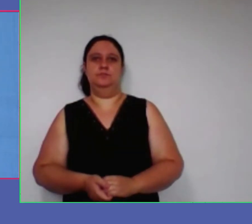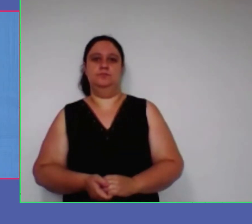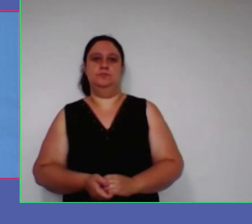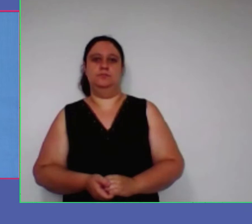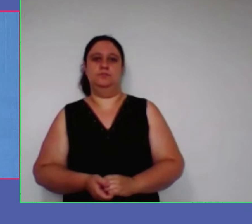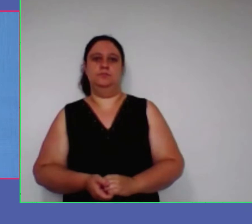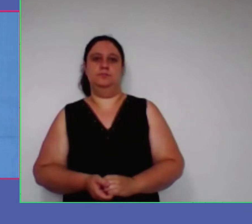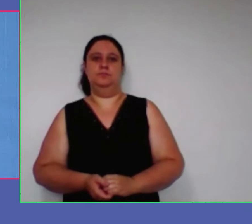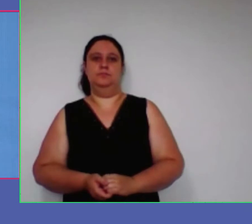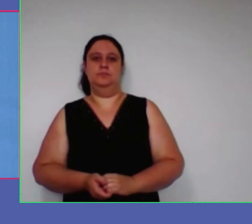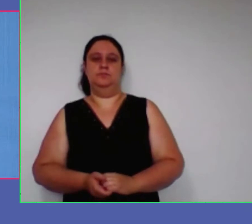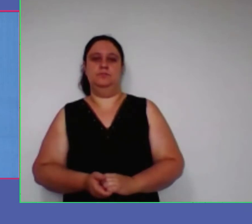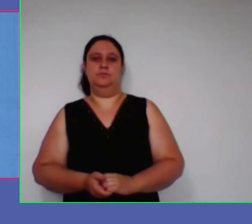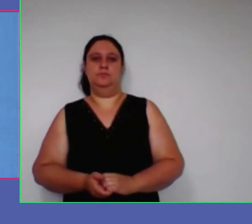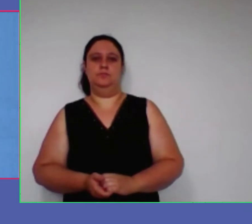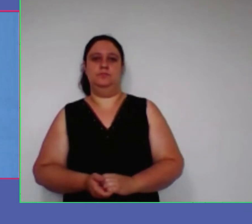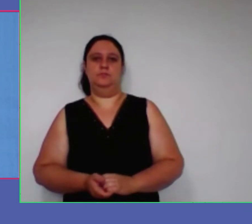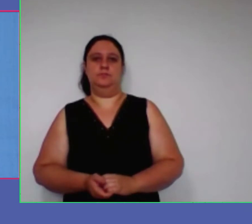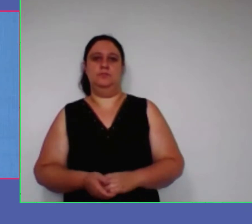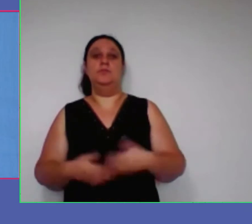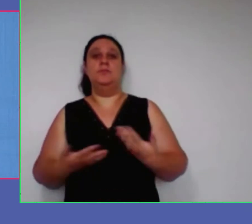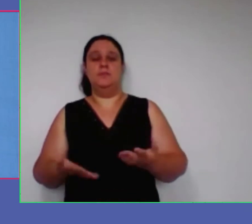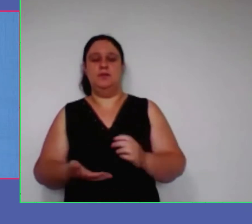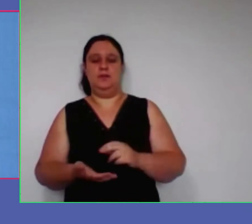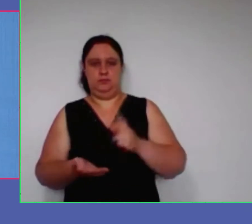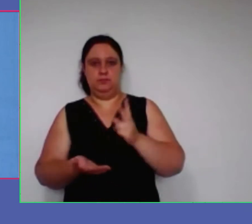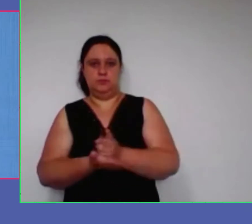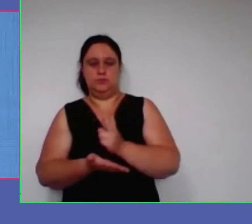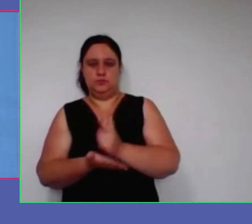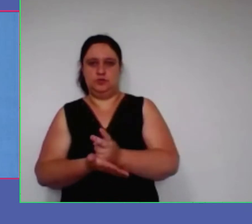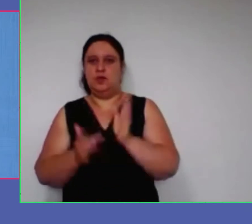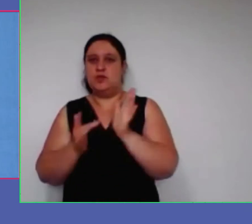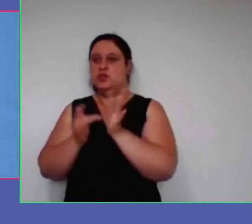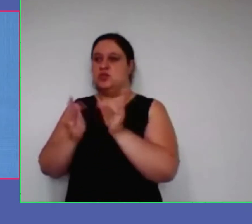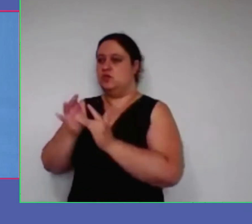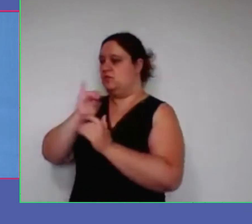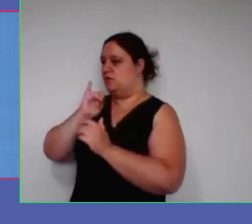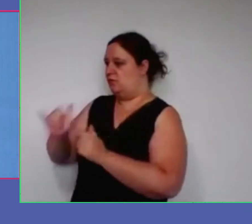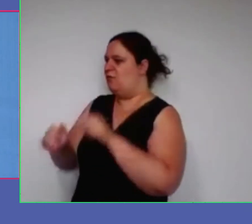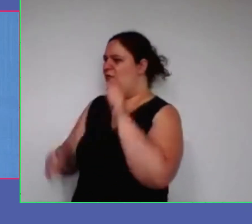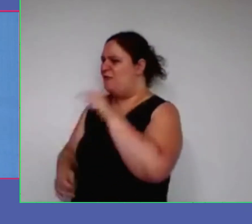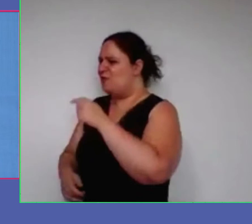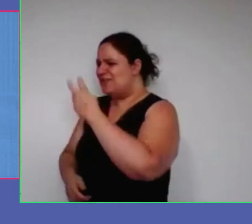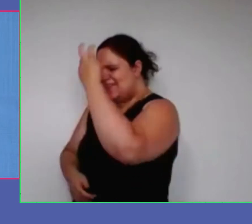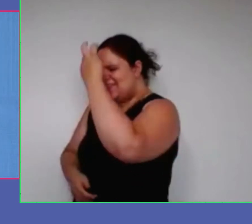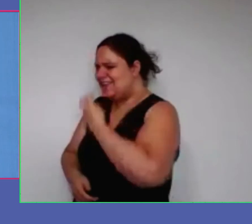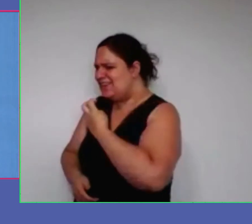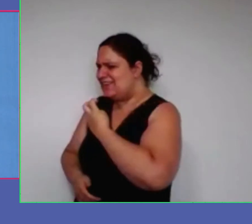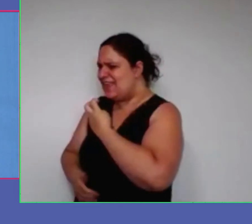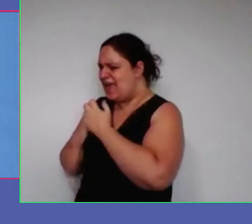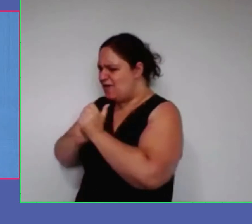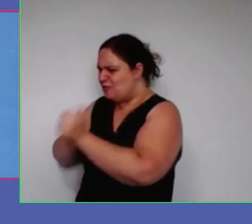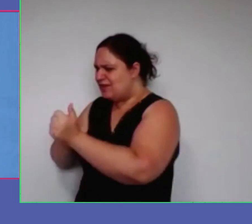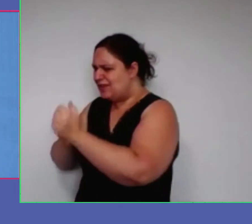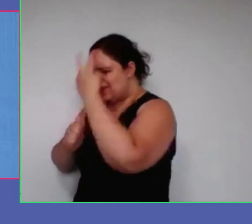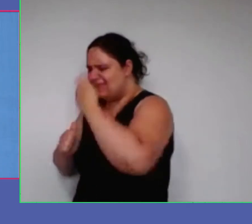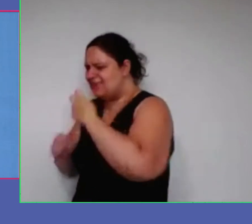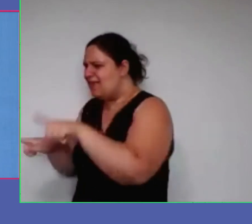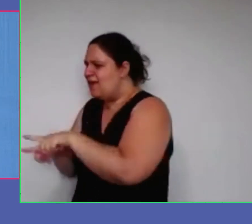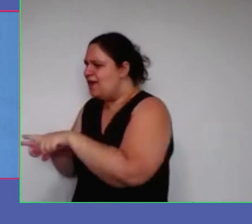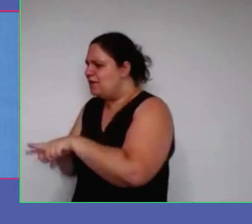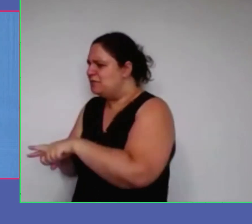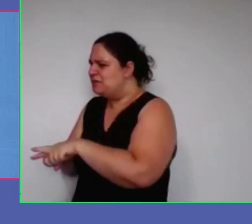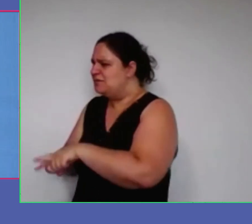vou continuar. E eles são, Jesus disse: vocês são cegos, guiando cegos, e de cujo